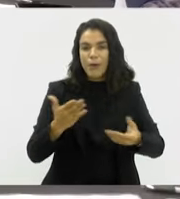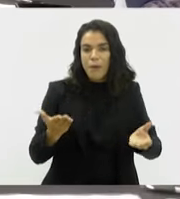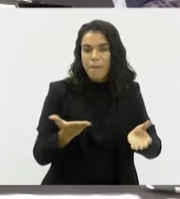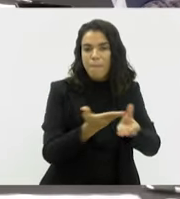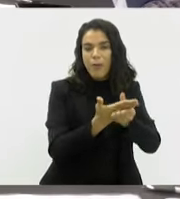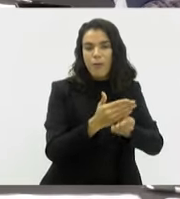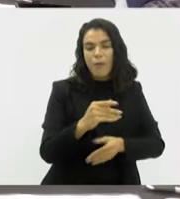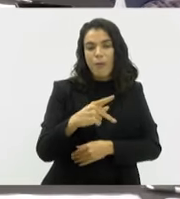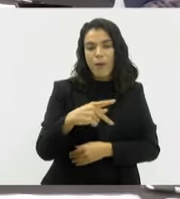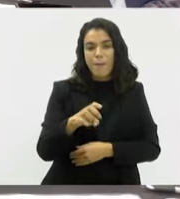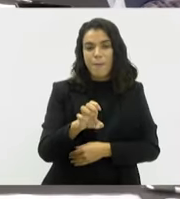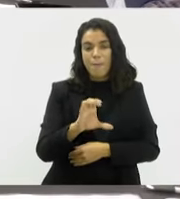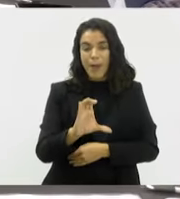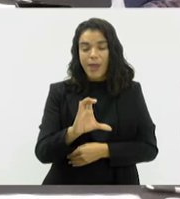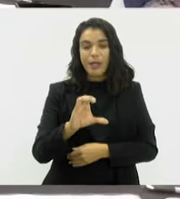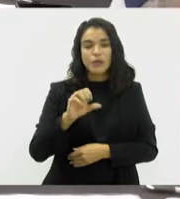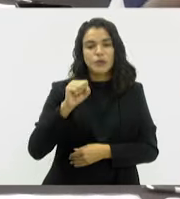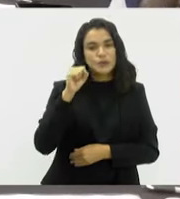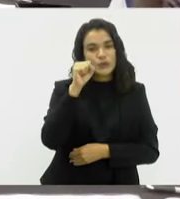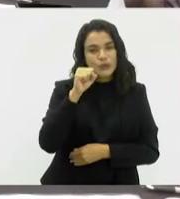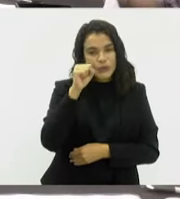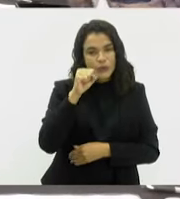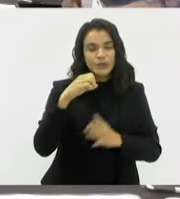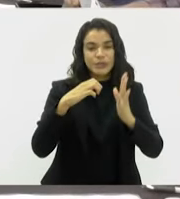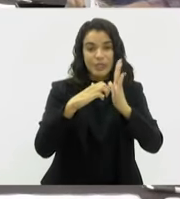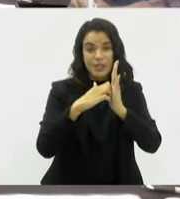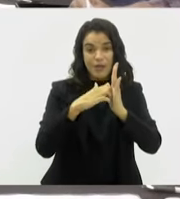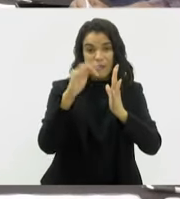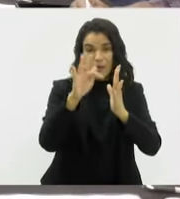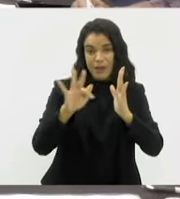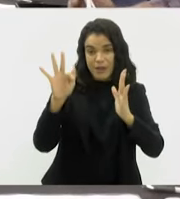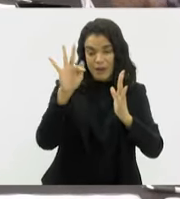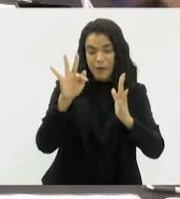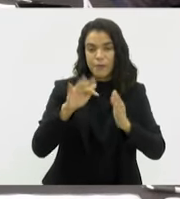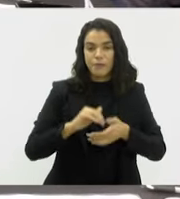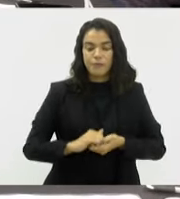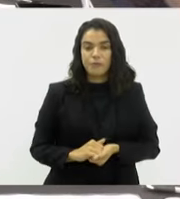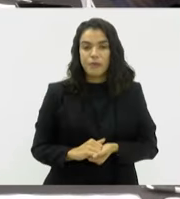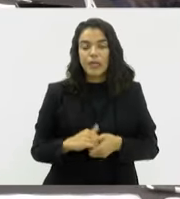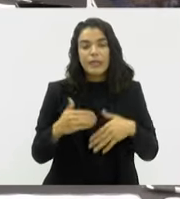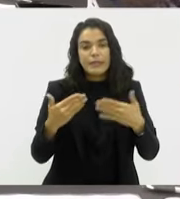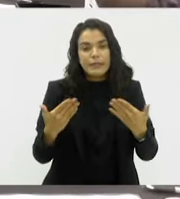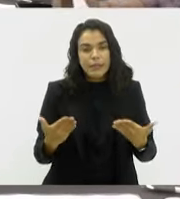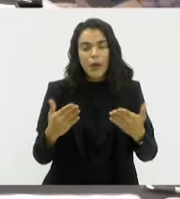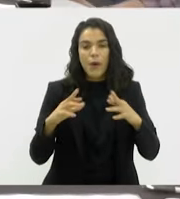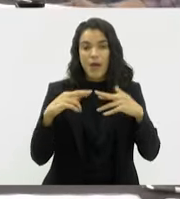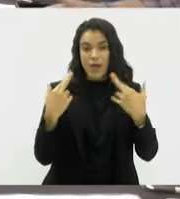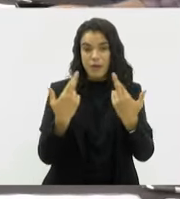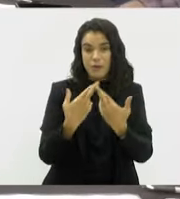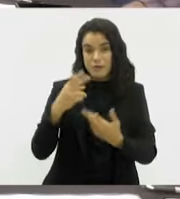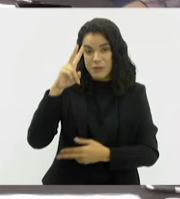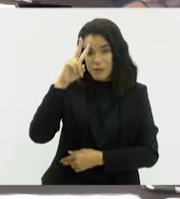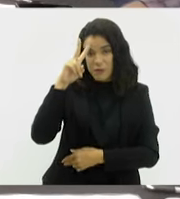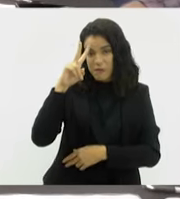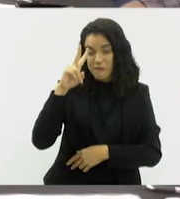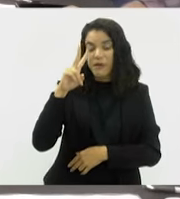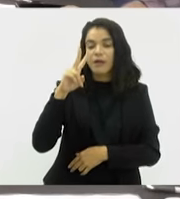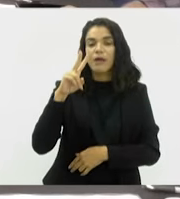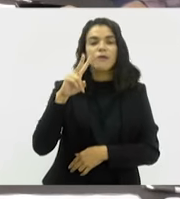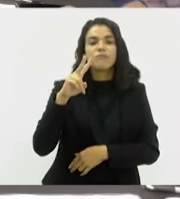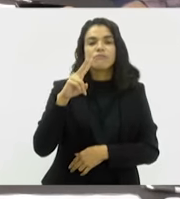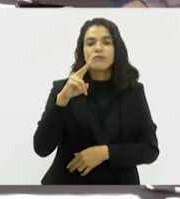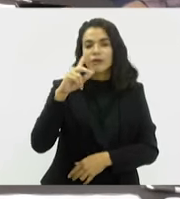PEC direto no Senado Federal, que é o que se pretende fazer. Então, nessa reunião de segunda-feira, ficou estabelecido o